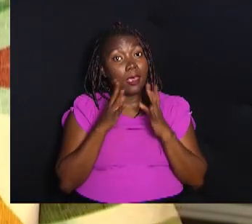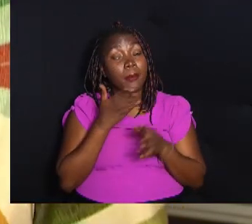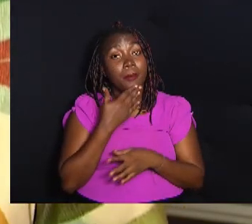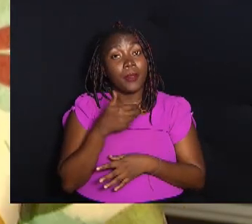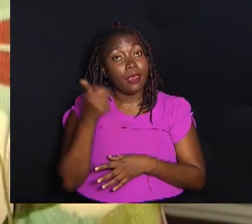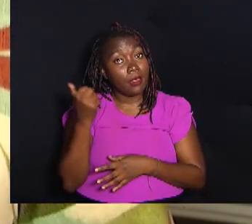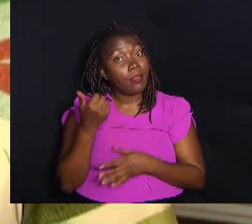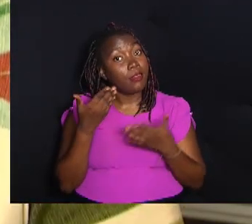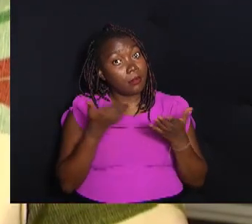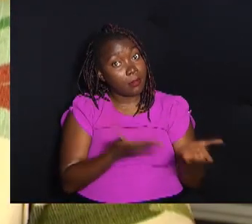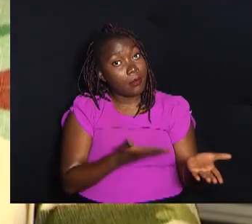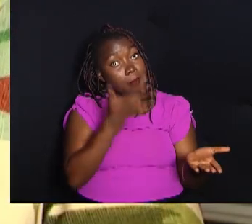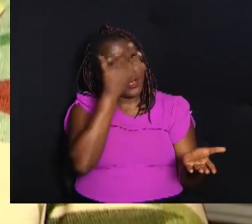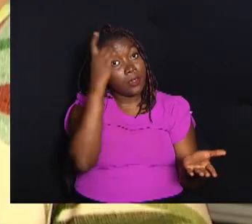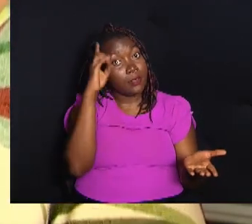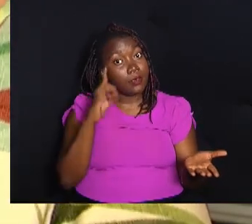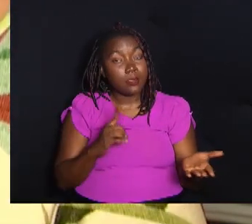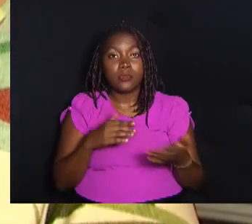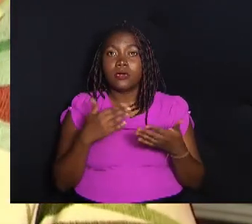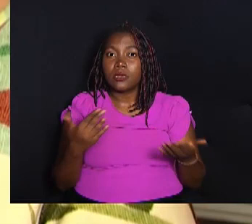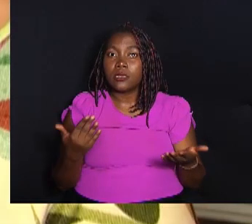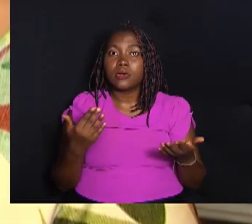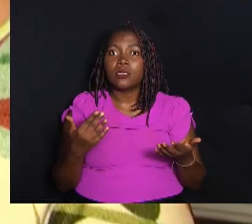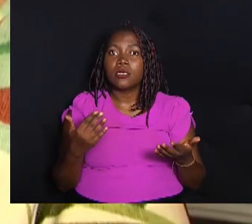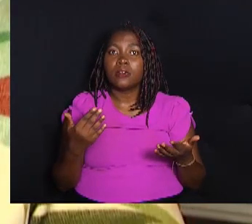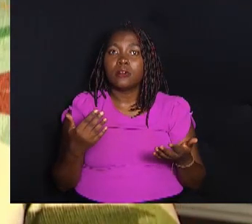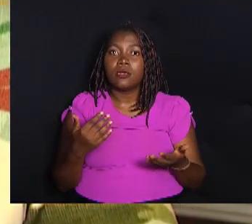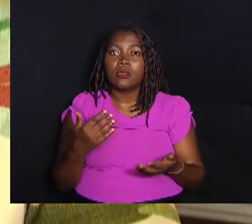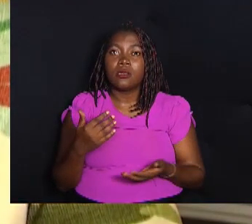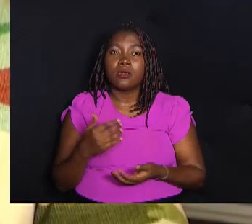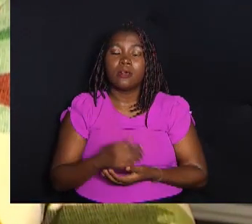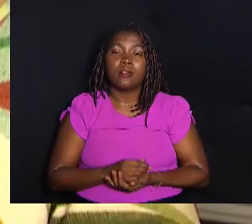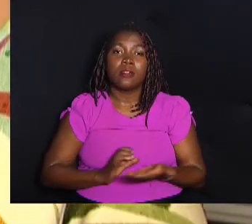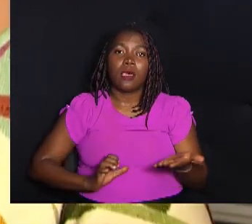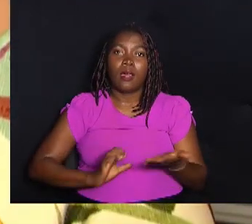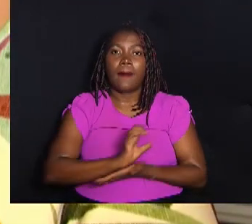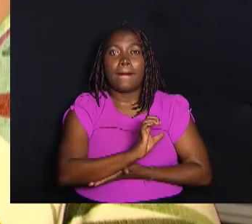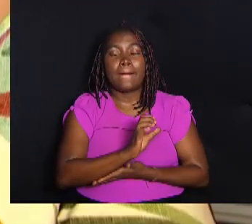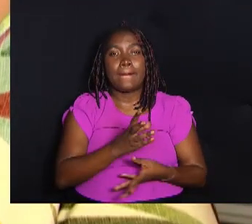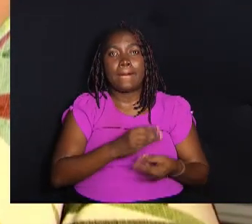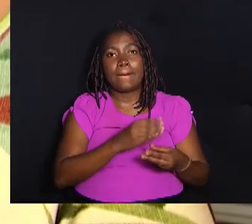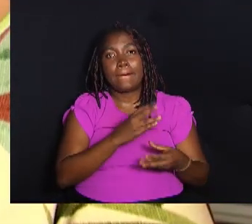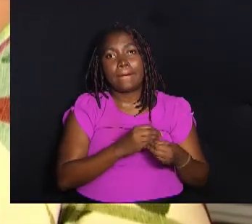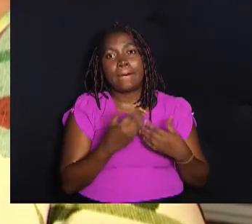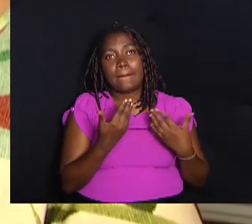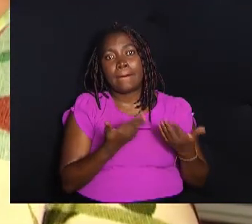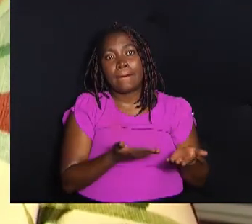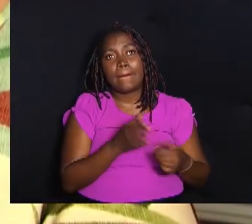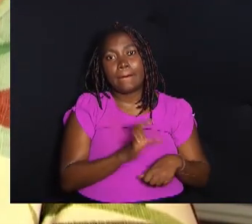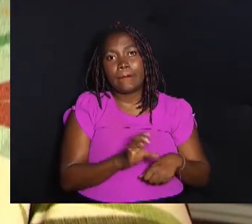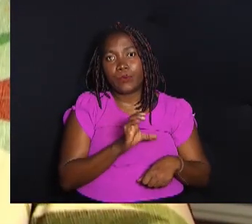possível a uma pessoa com deficiência então nós atribuímos a emenda para essa para essa curso de